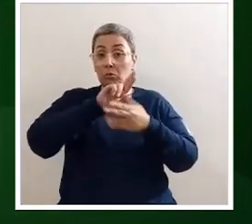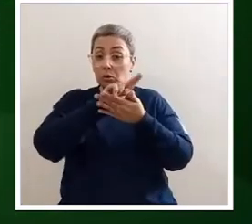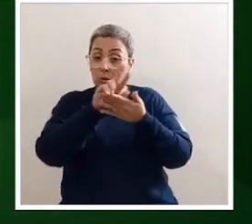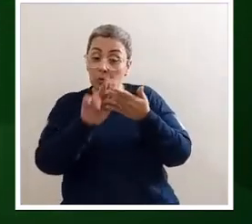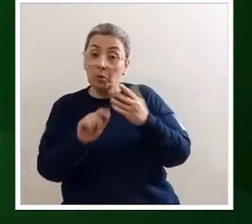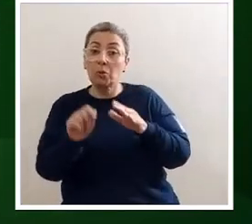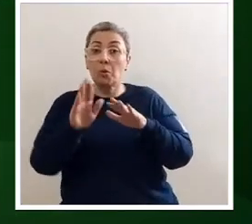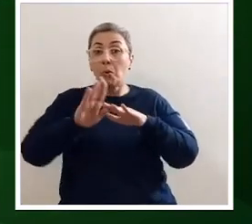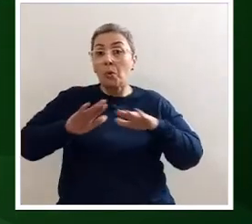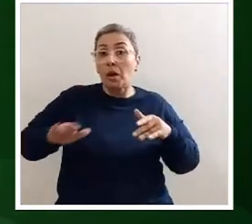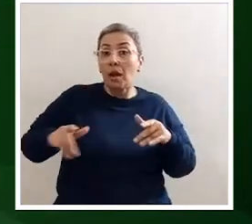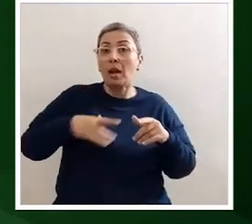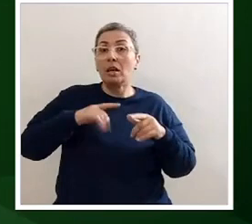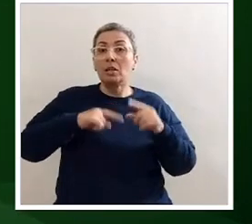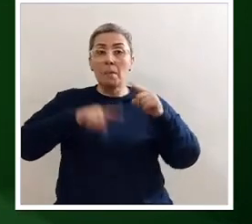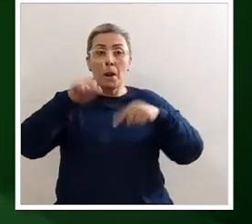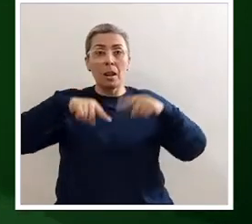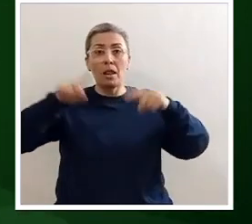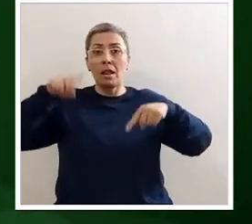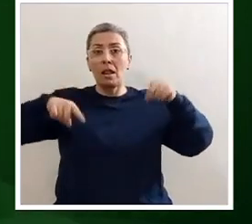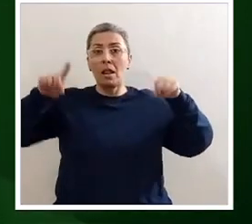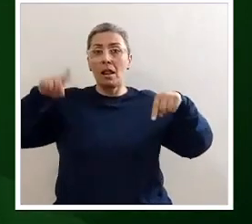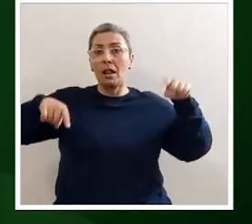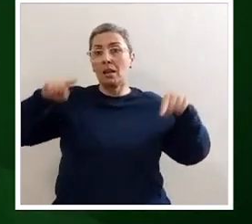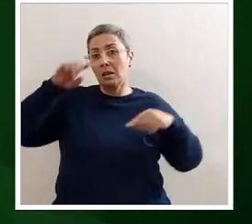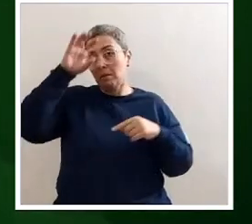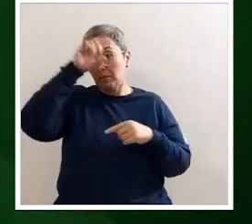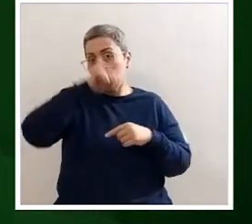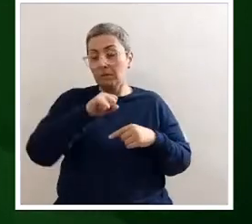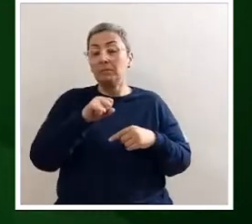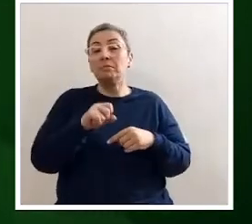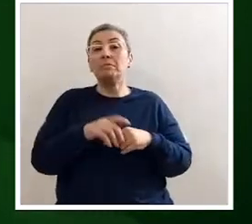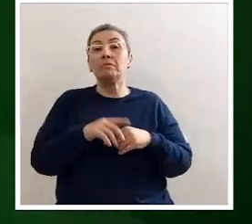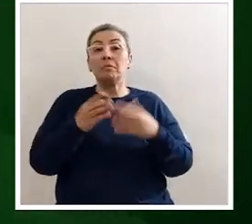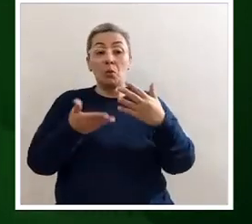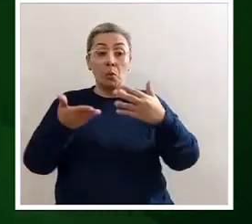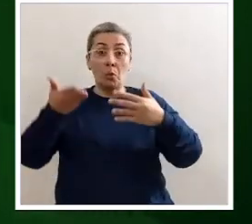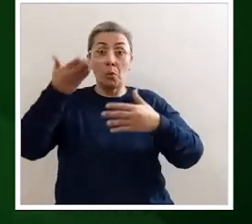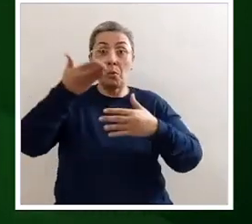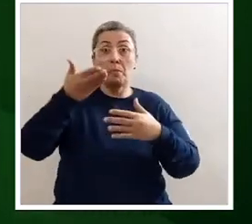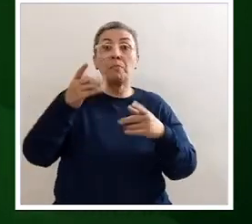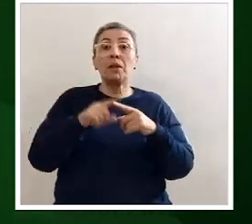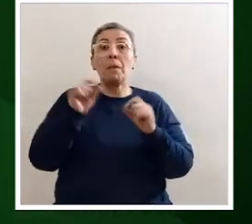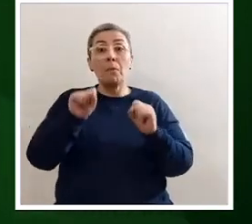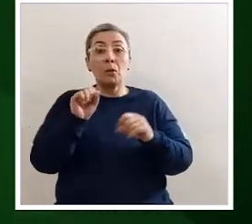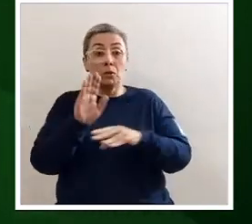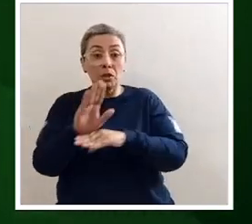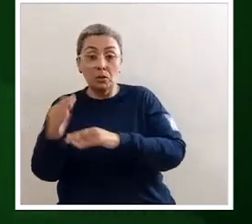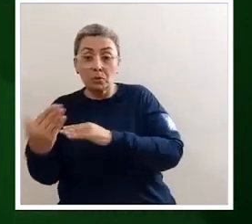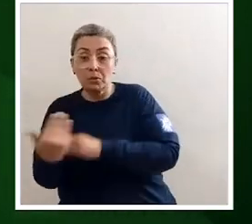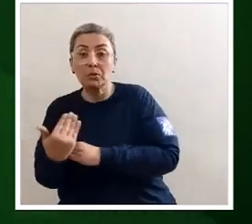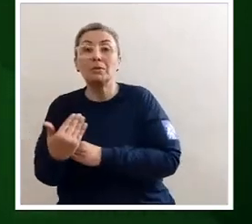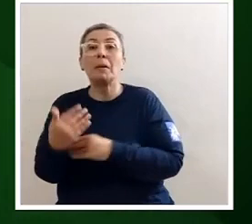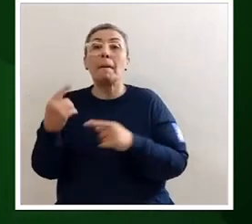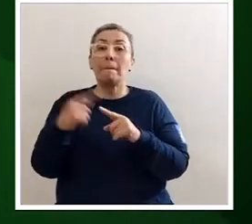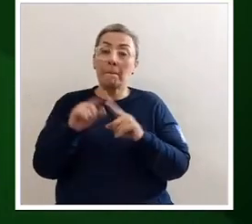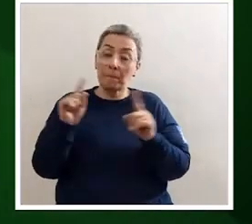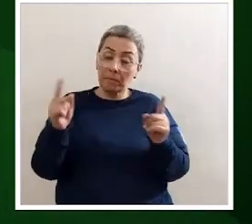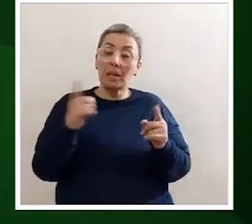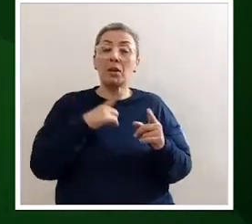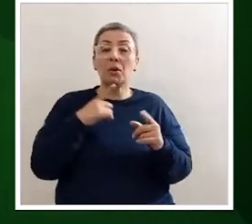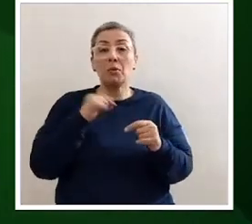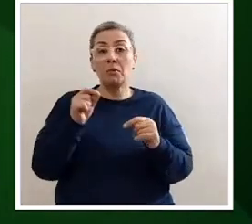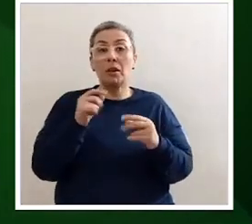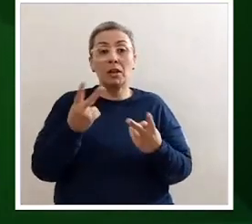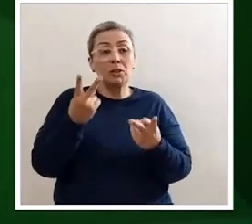com crianças com graus de diferentes e níveis diferentes de aprendizagem eles podem auxiliar o outro e aí a gente fala